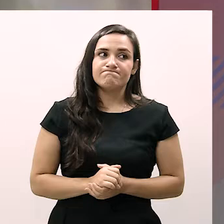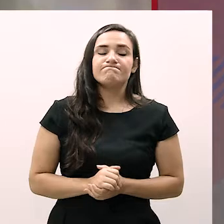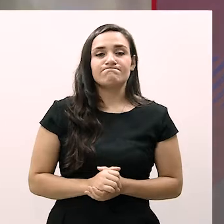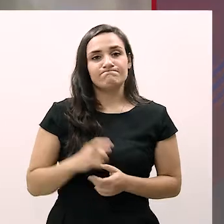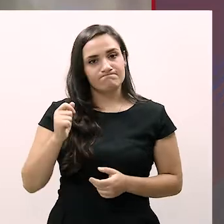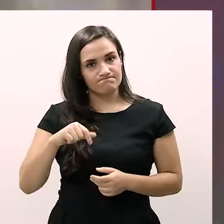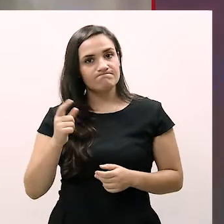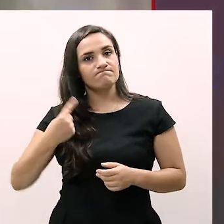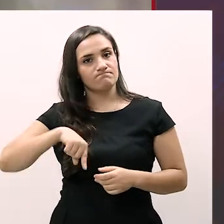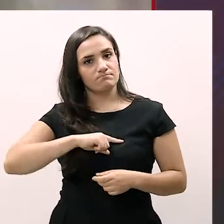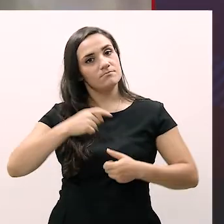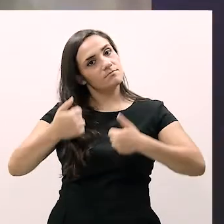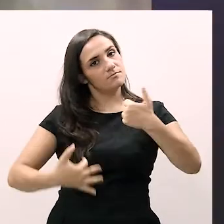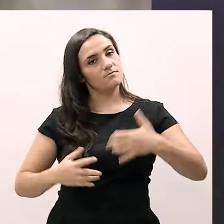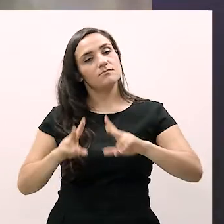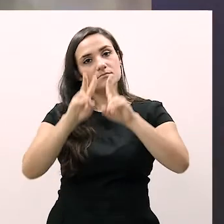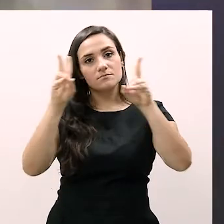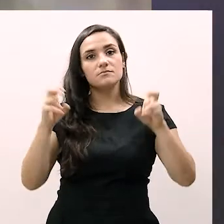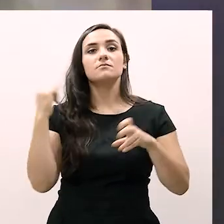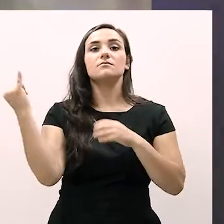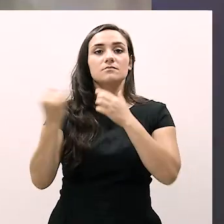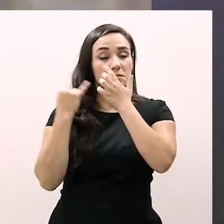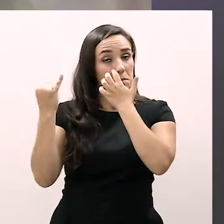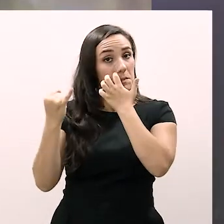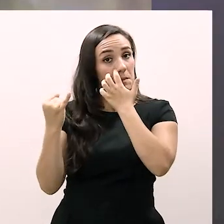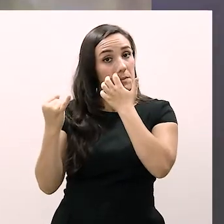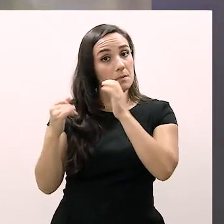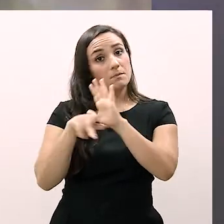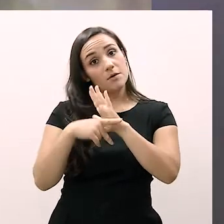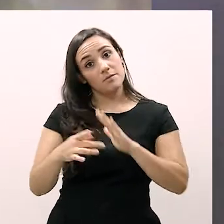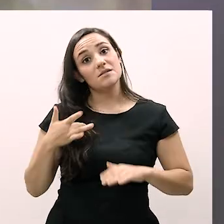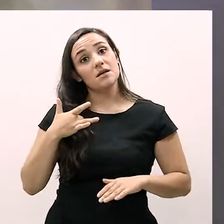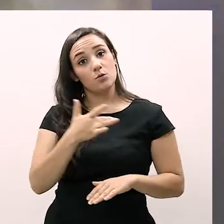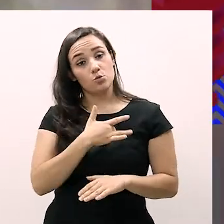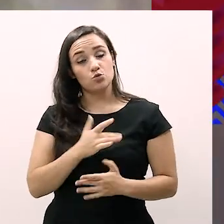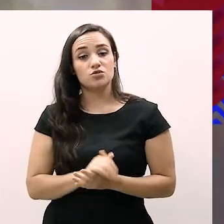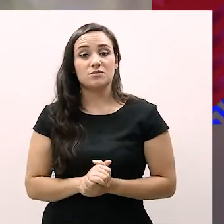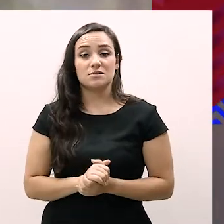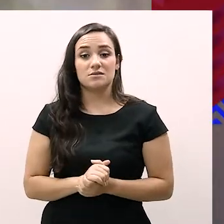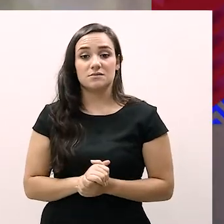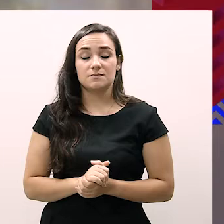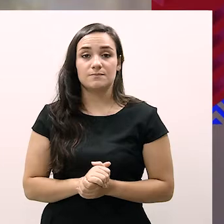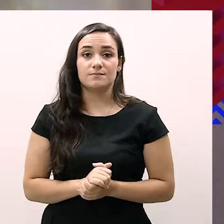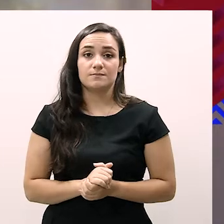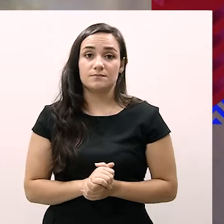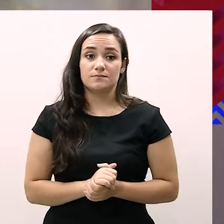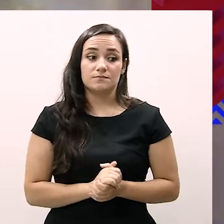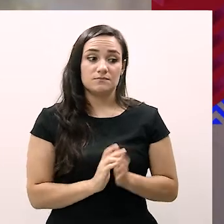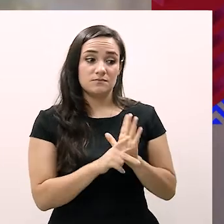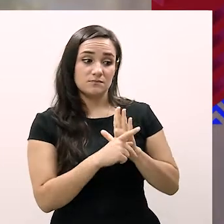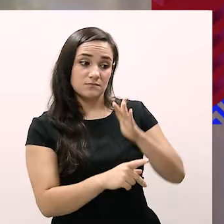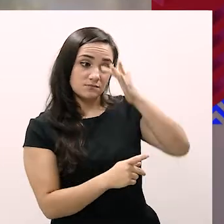tema, obviamente, importante relacionado à saúde, não à saúde das pessoas, mas também os gastos